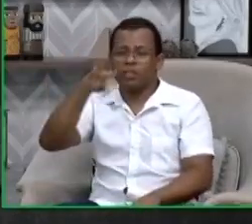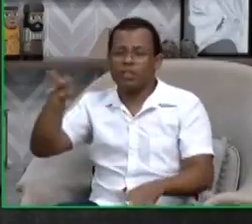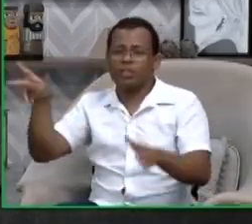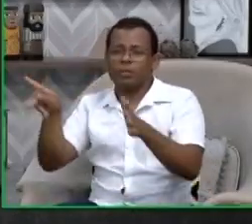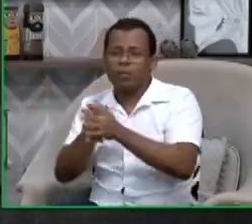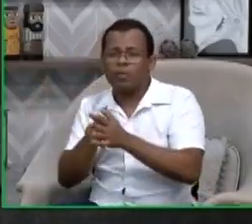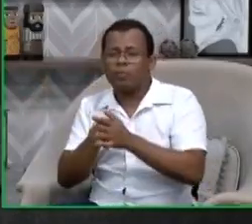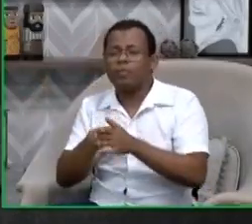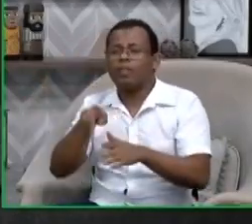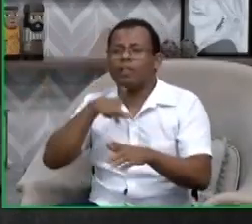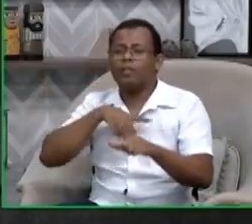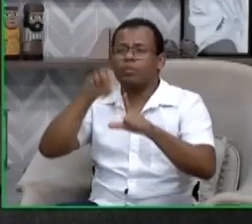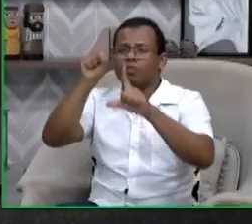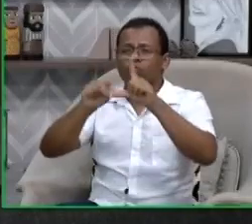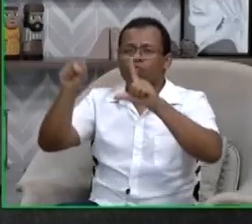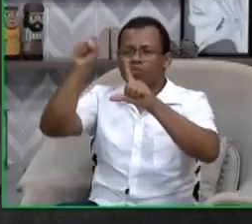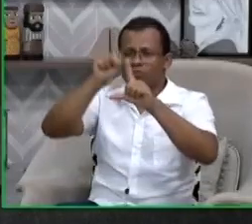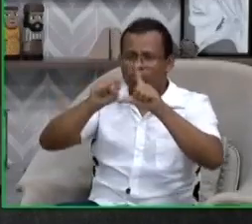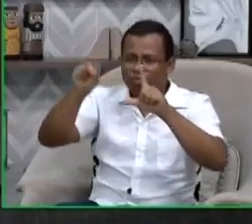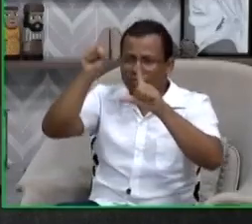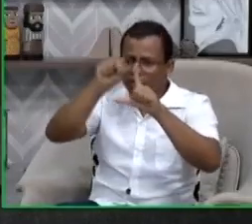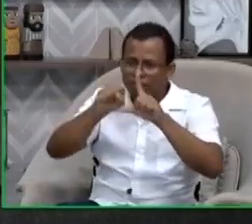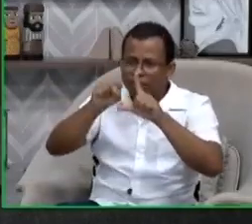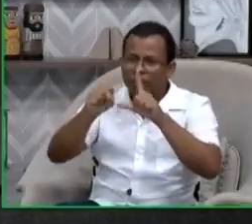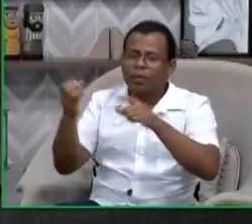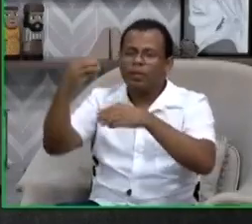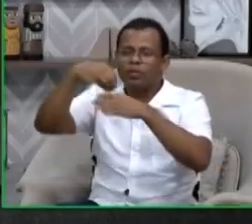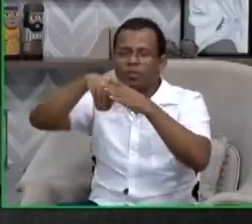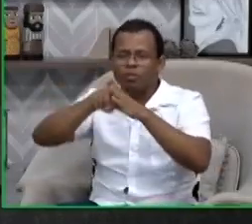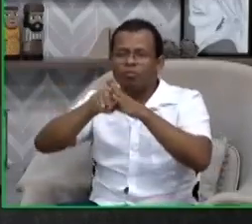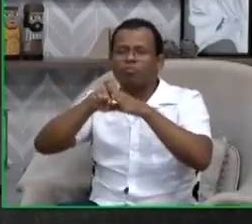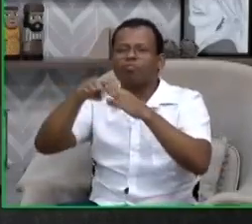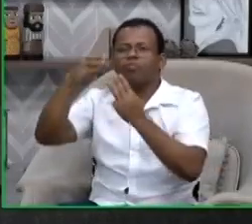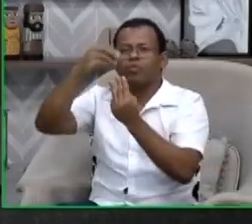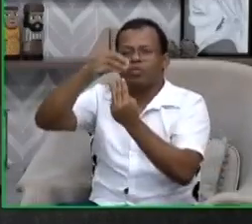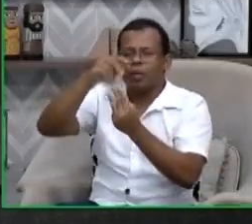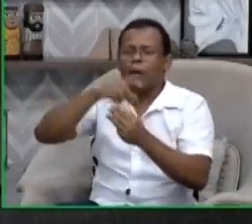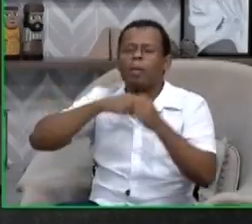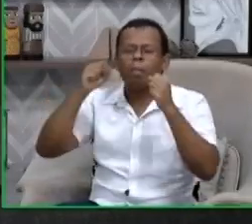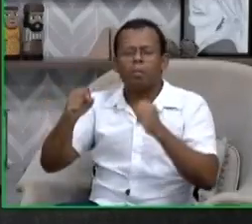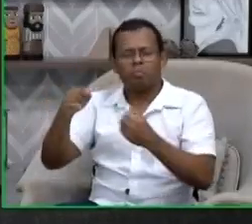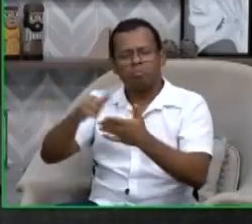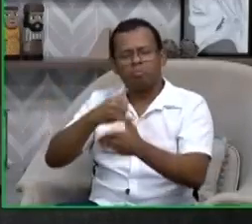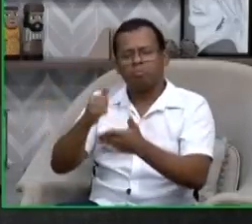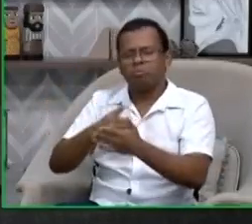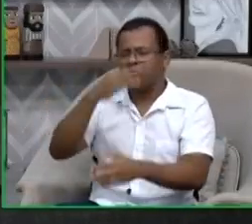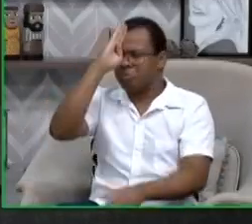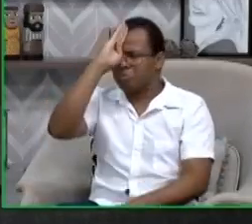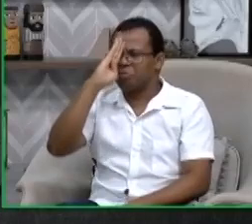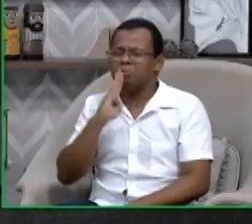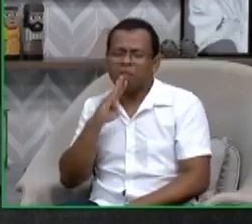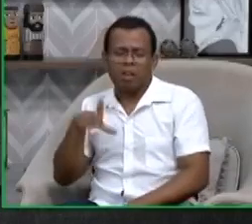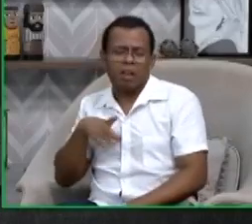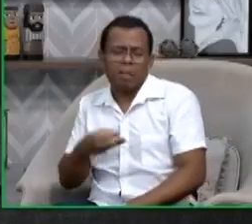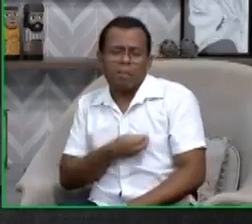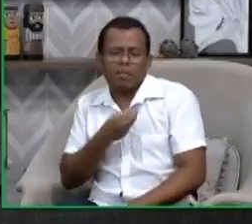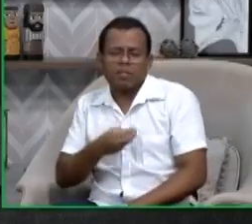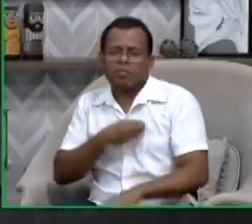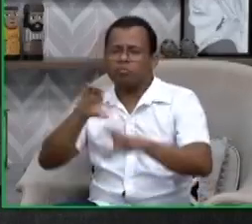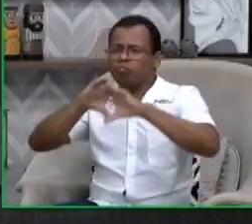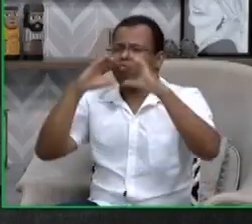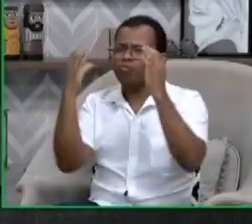a gente tem o SIGA-A, que é o sistema da universidade, então as pessoas podem se inscrever gratuitamente e comparecer nos eventos e